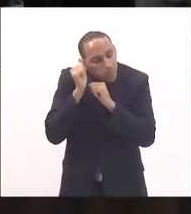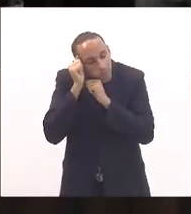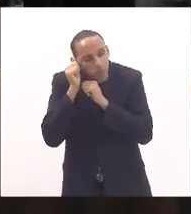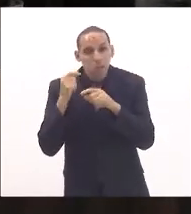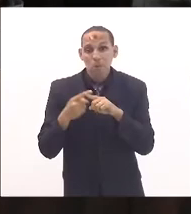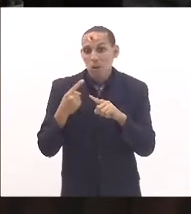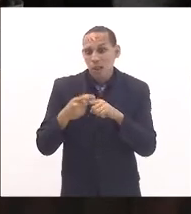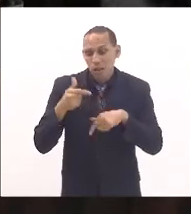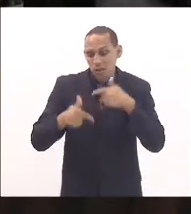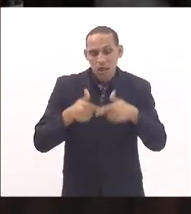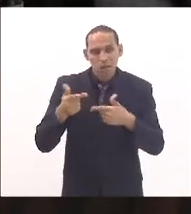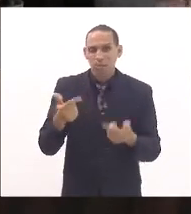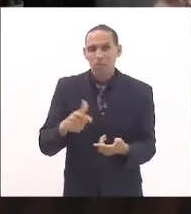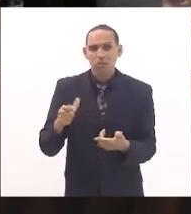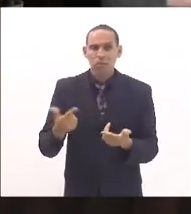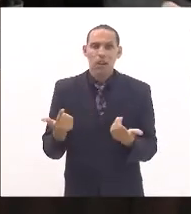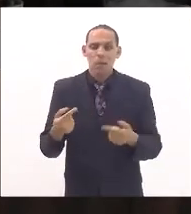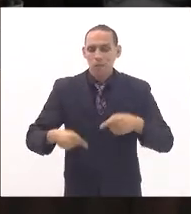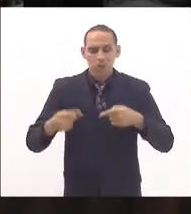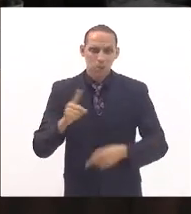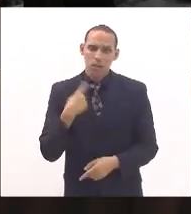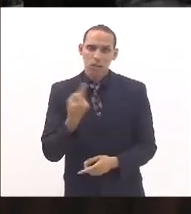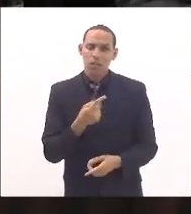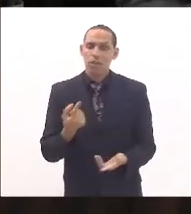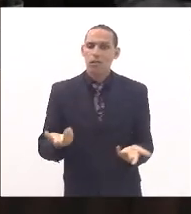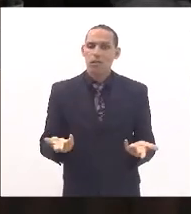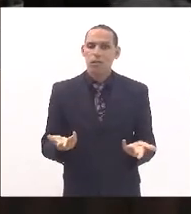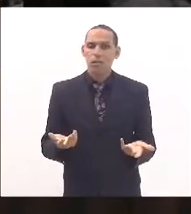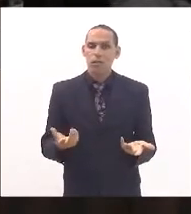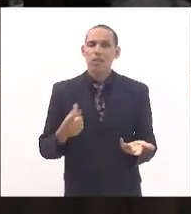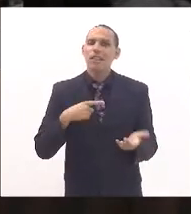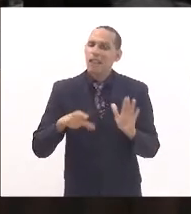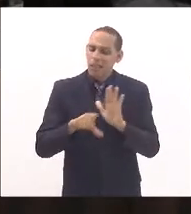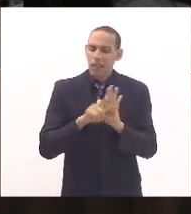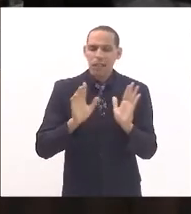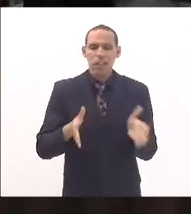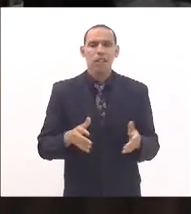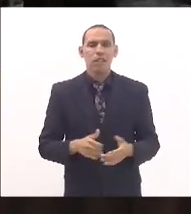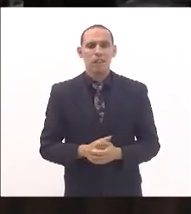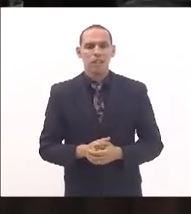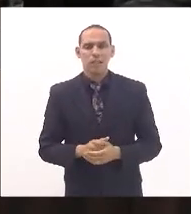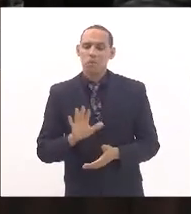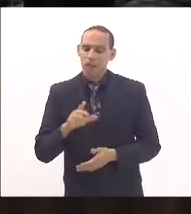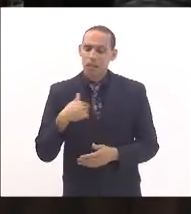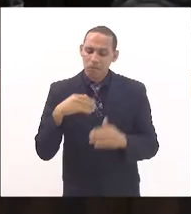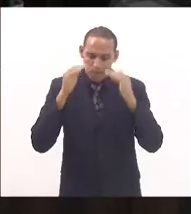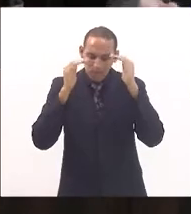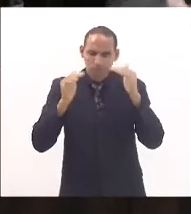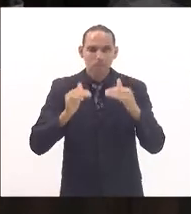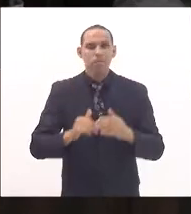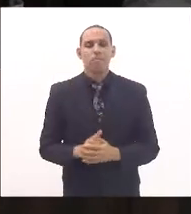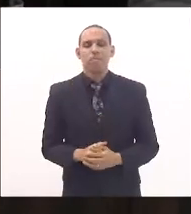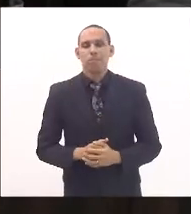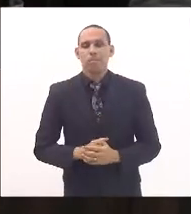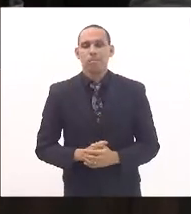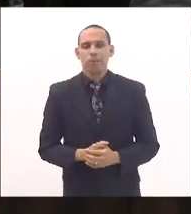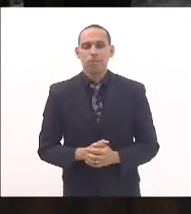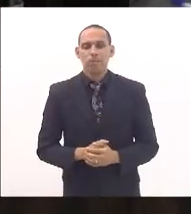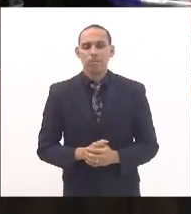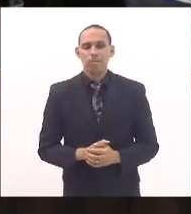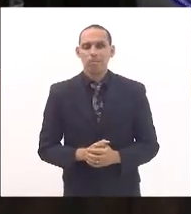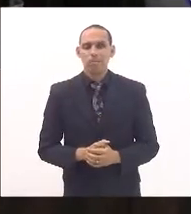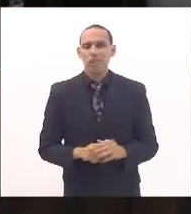emprego. Então, a gente fica criando condicionante, condicionante. Já existe lei assim. Mas eu respeito.